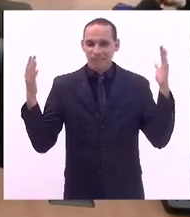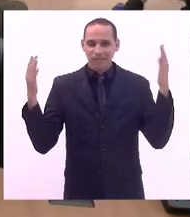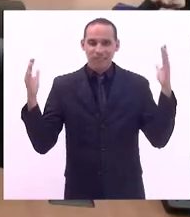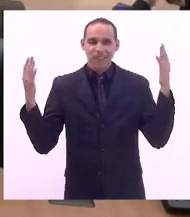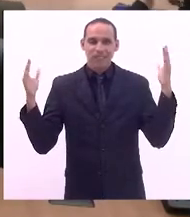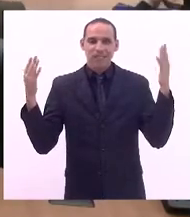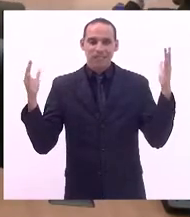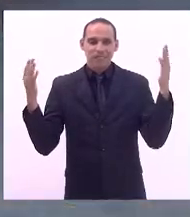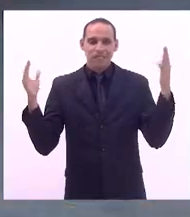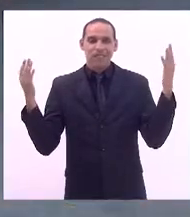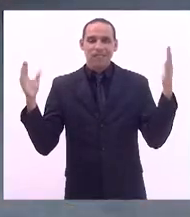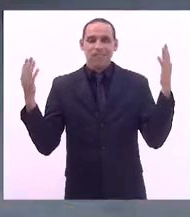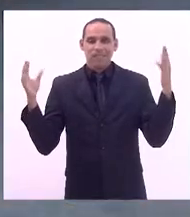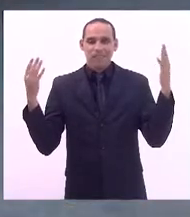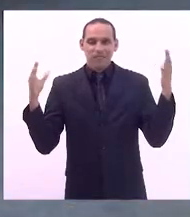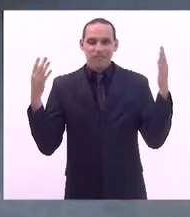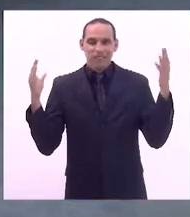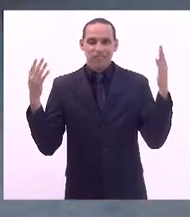bom obrigada